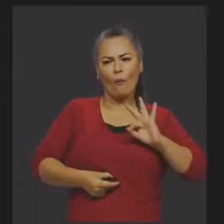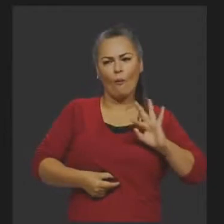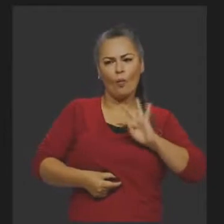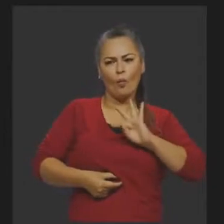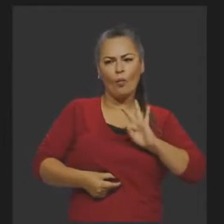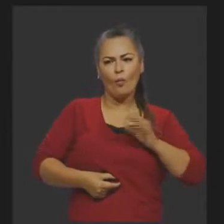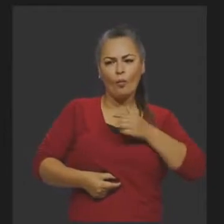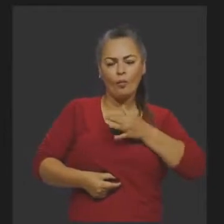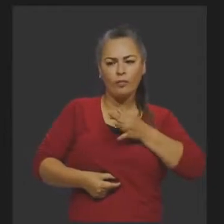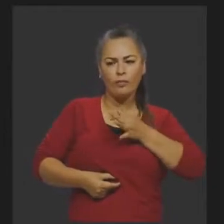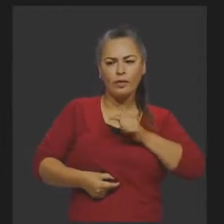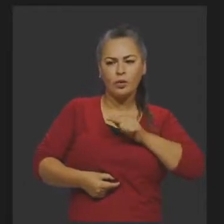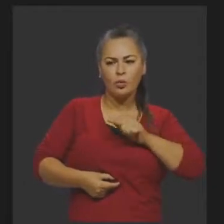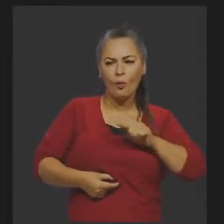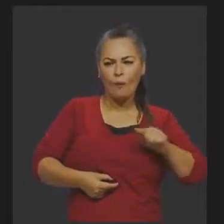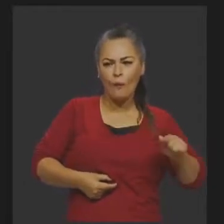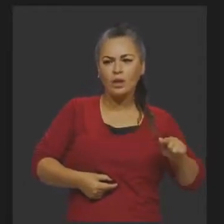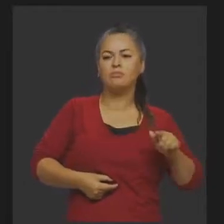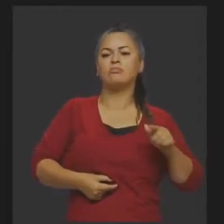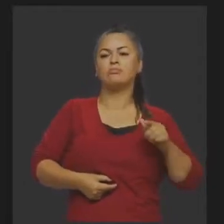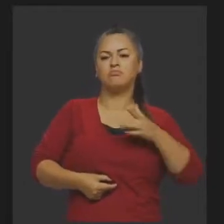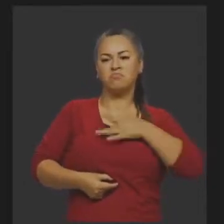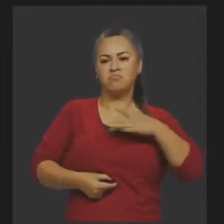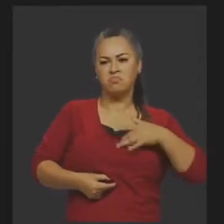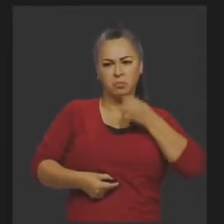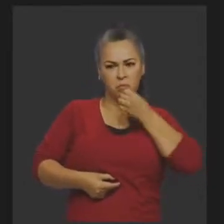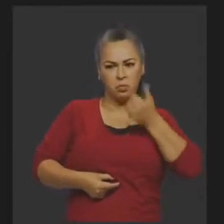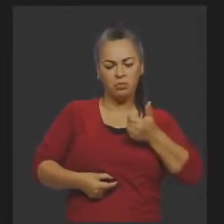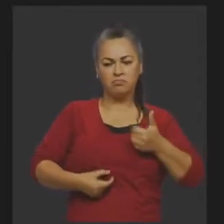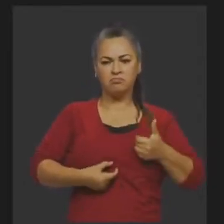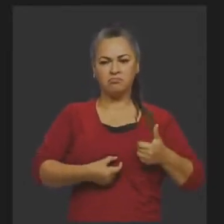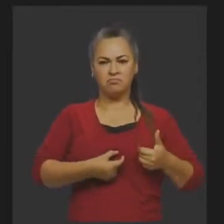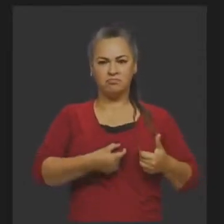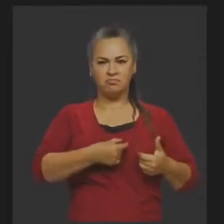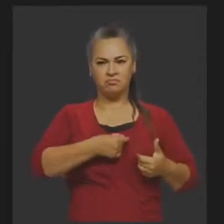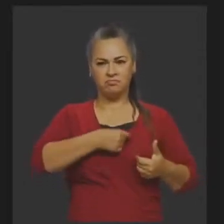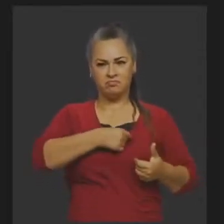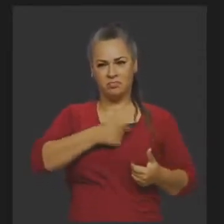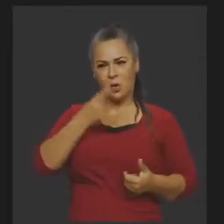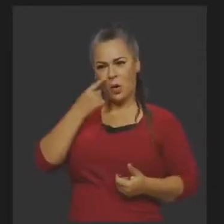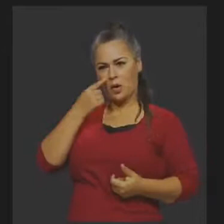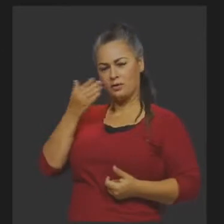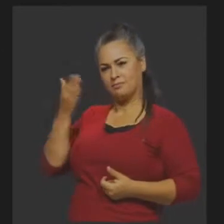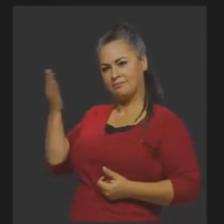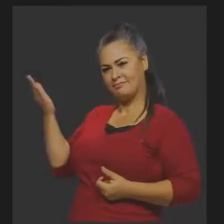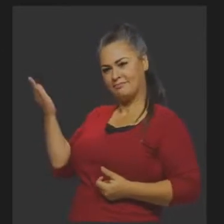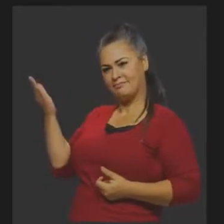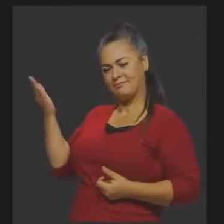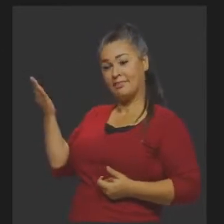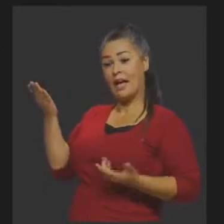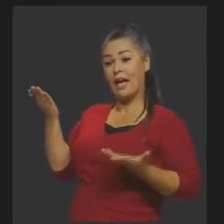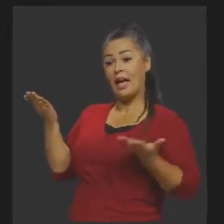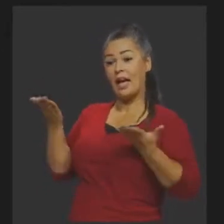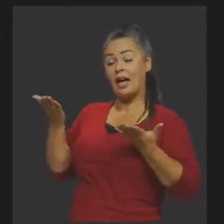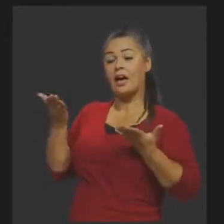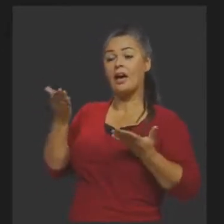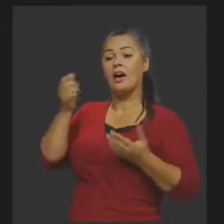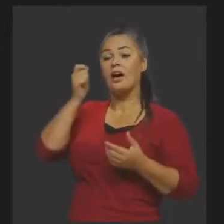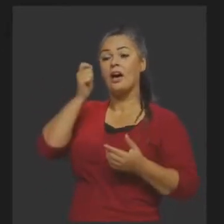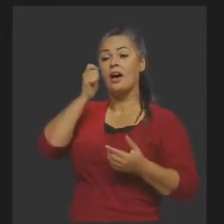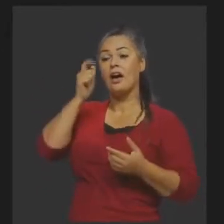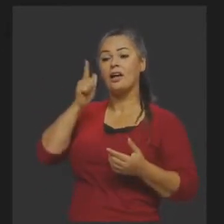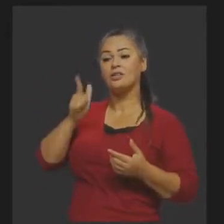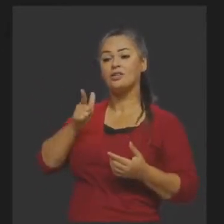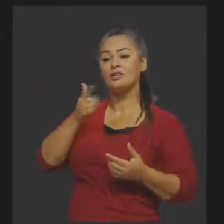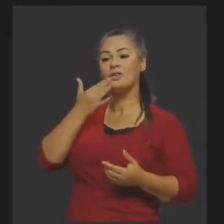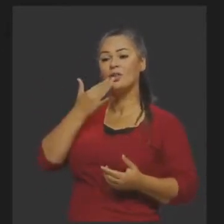eu identifiquei aqui os vasos sanguíneos que estão representados pela cor azul. Reparem lá, na